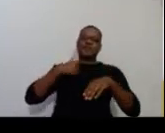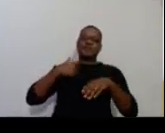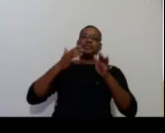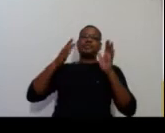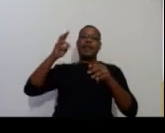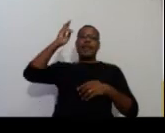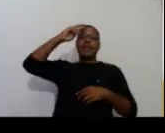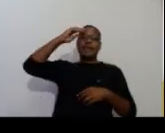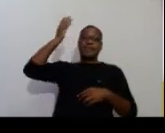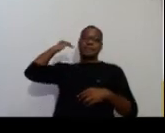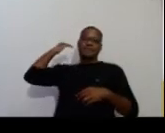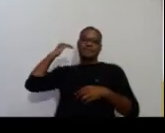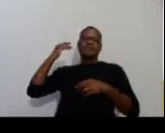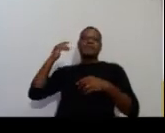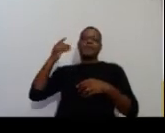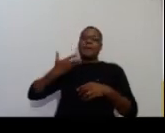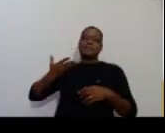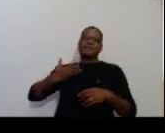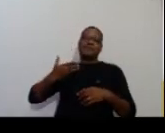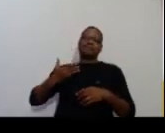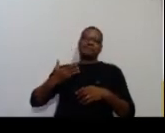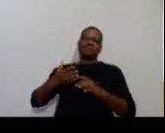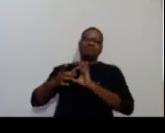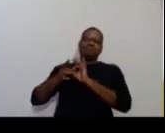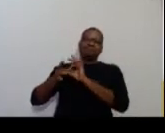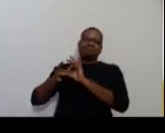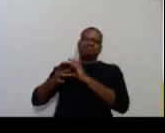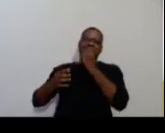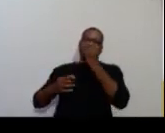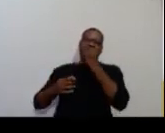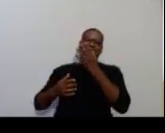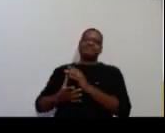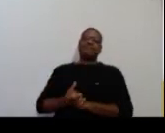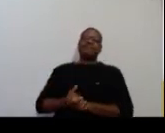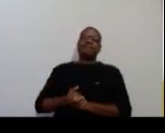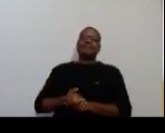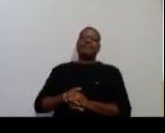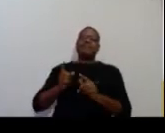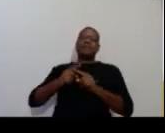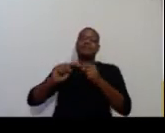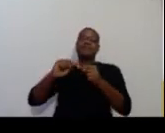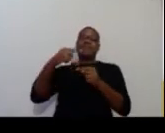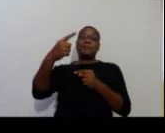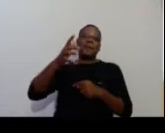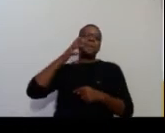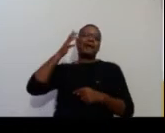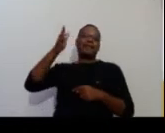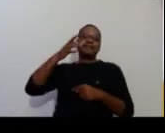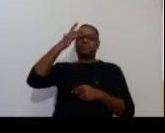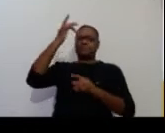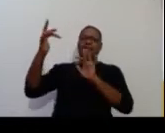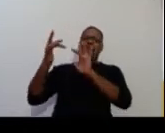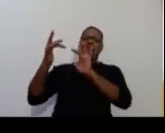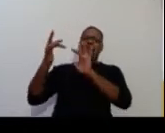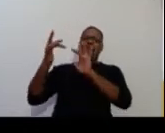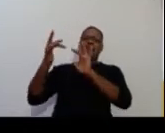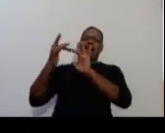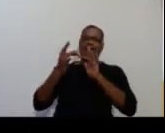assim, em relação com, depois dessa palestra, as pessoas entraram em contato comigo. Pode colocar, Vitor, as redes para as